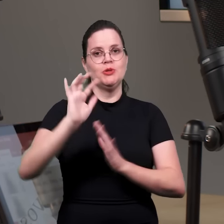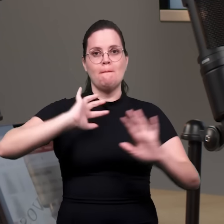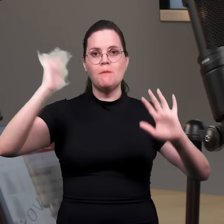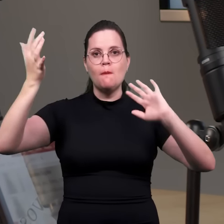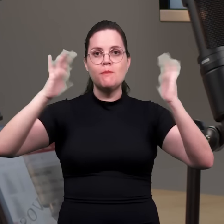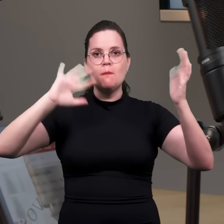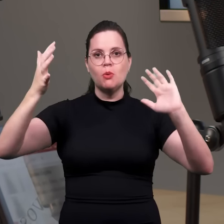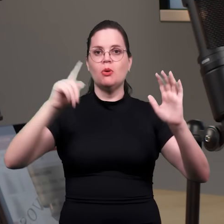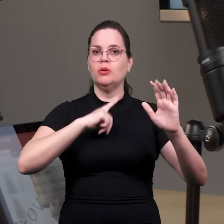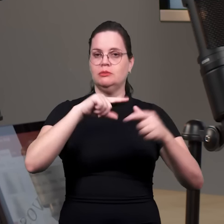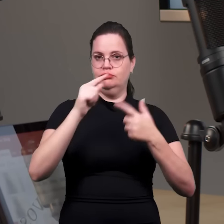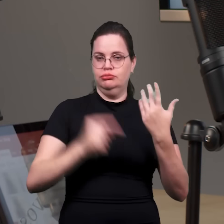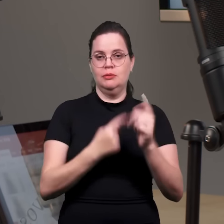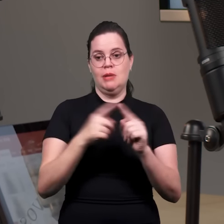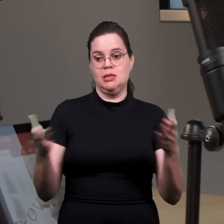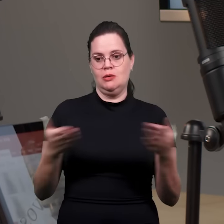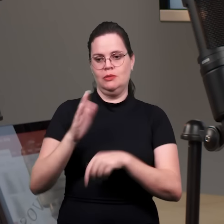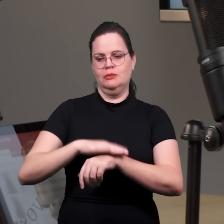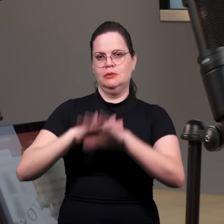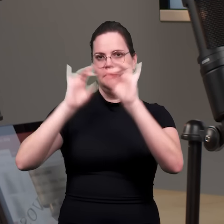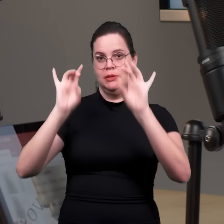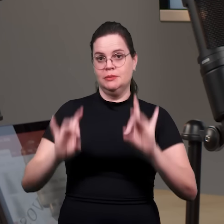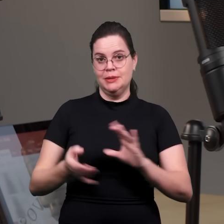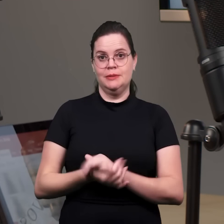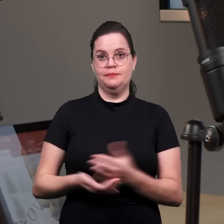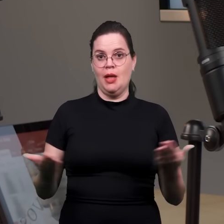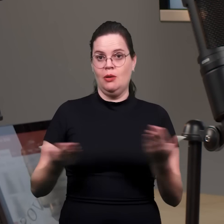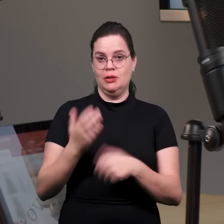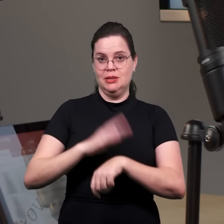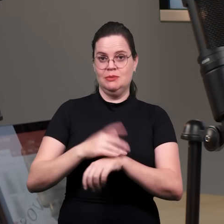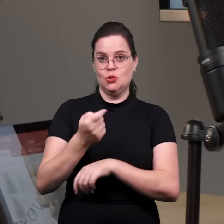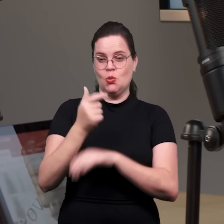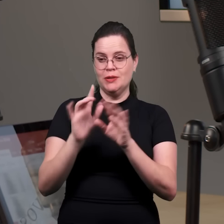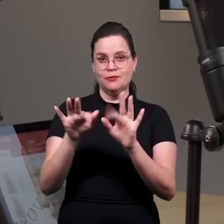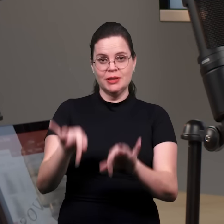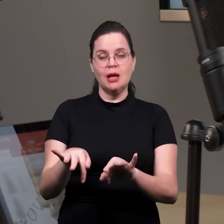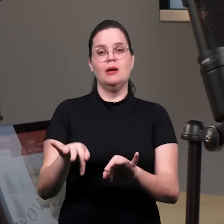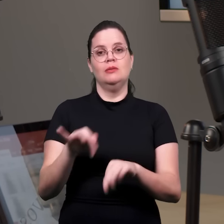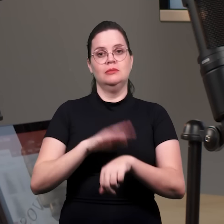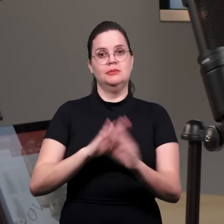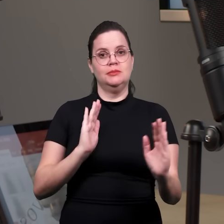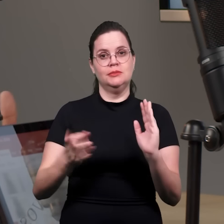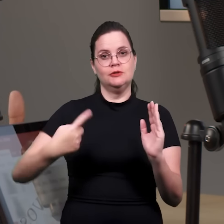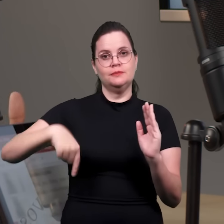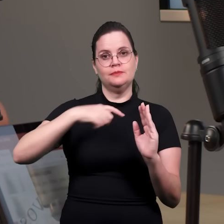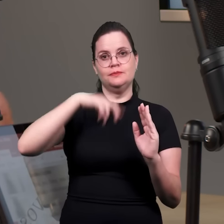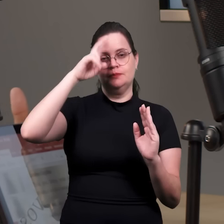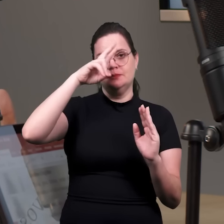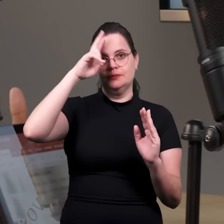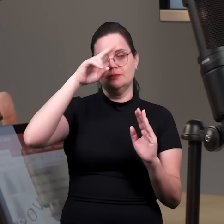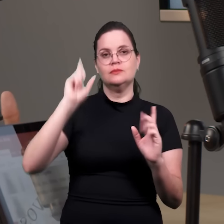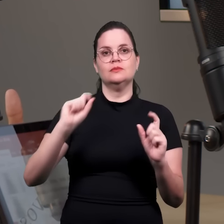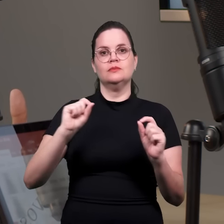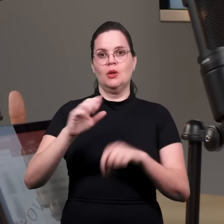agora chegava o grande momento. E nesta hora final, nesse momento que nos remete ao tempo que nós